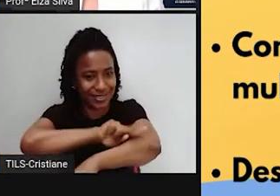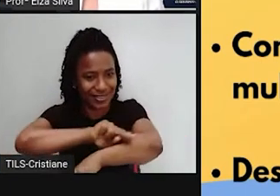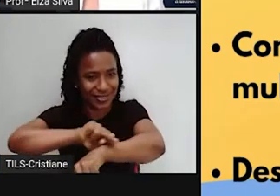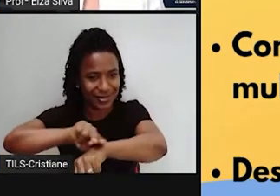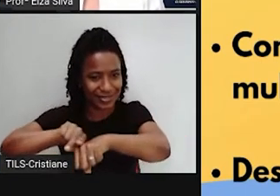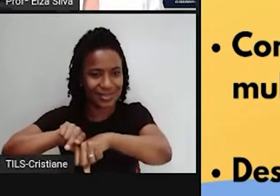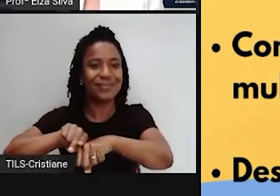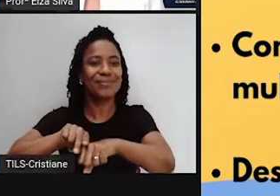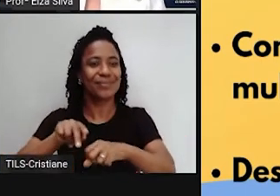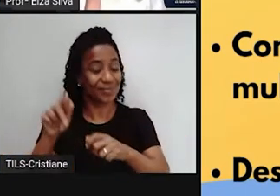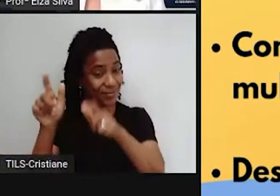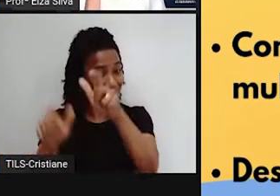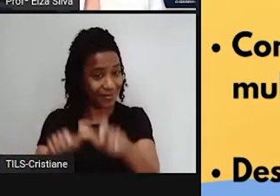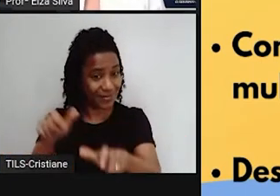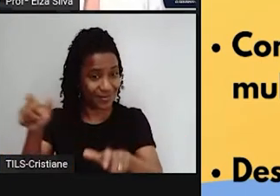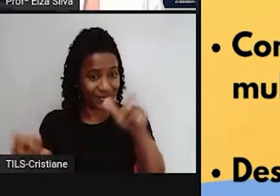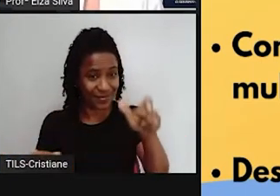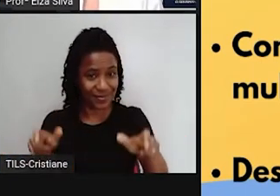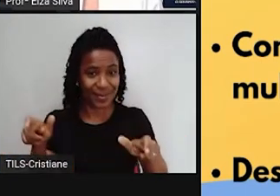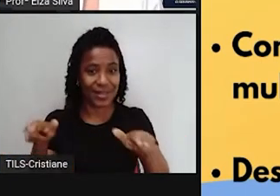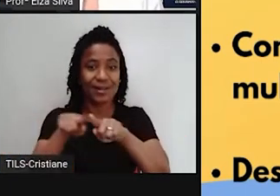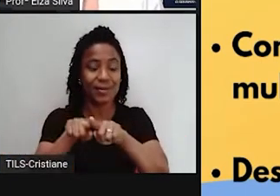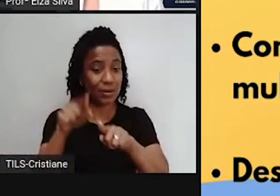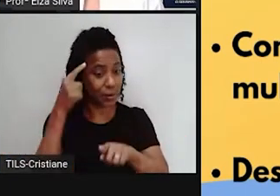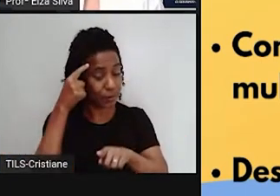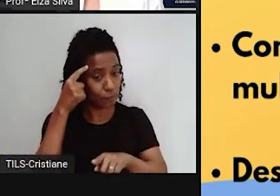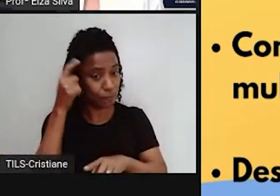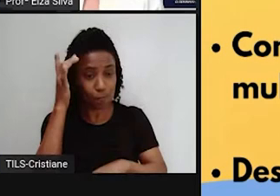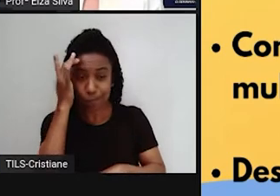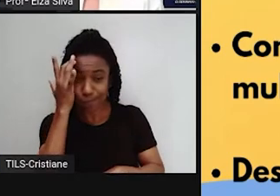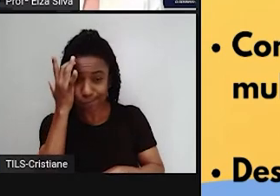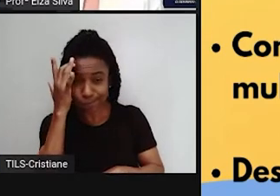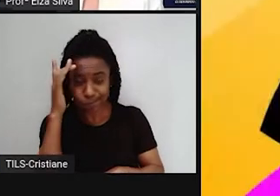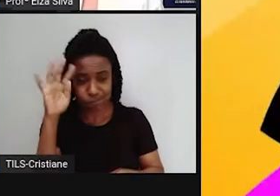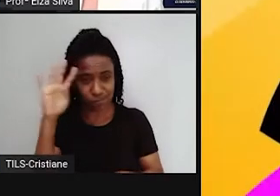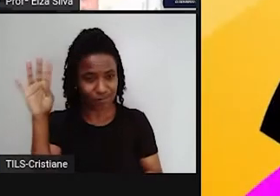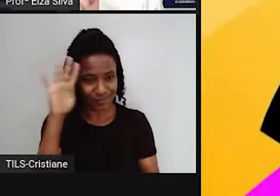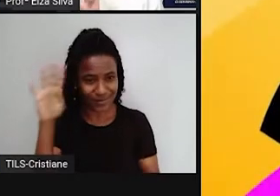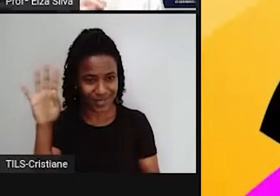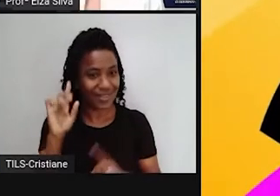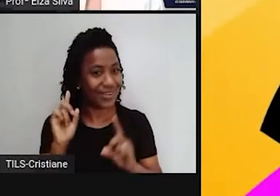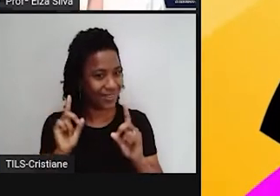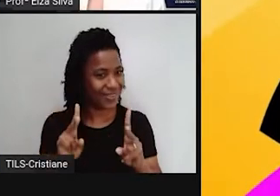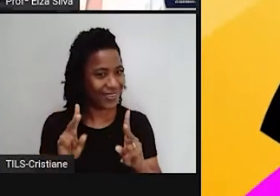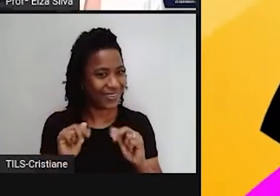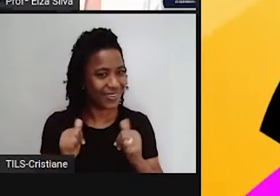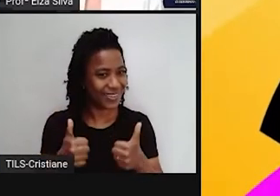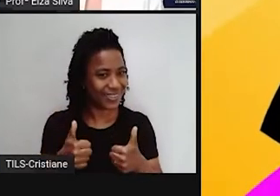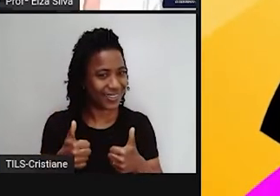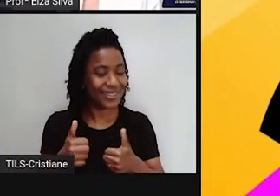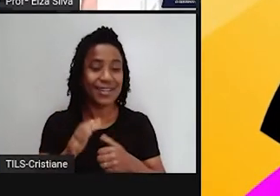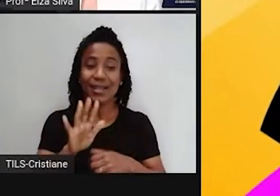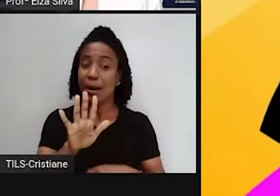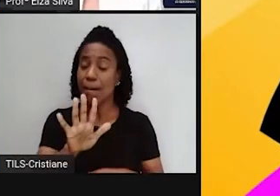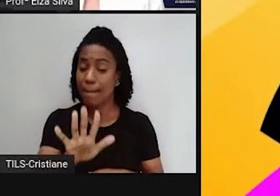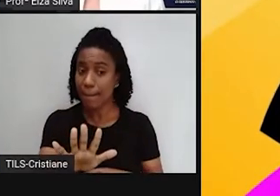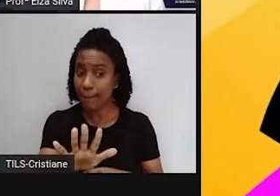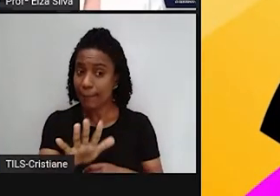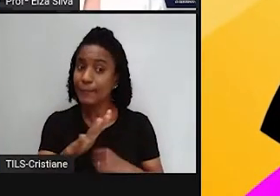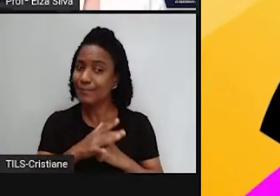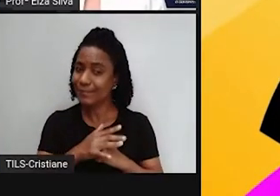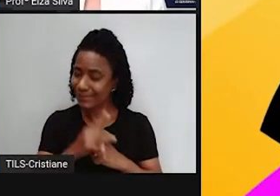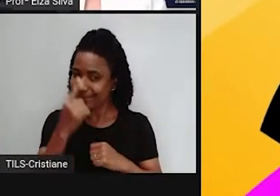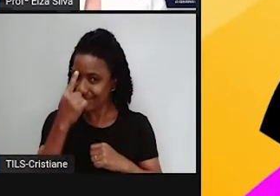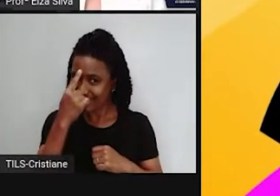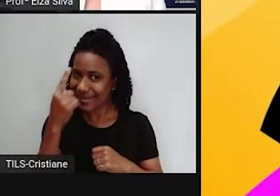Além disso, vamos desenvolver o pensamento crítico, ok? Mas é importante que